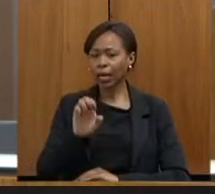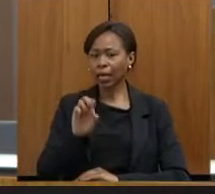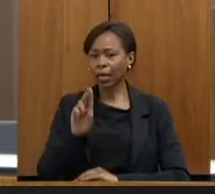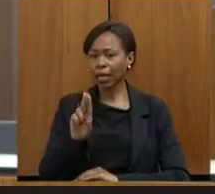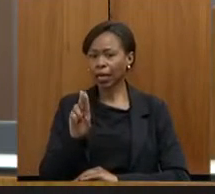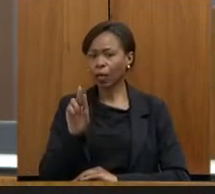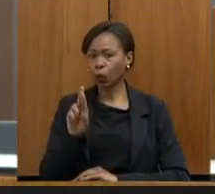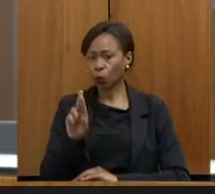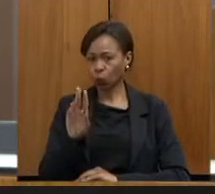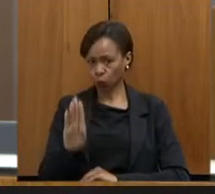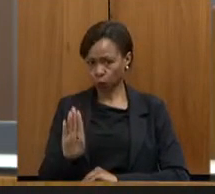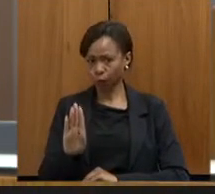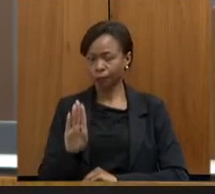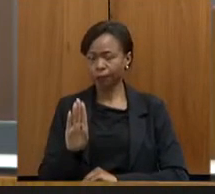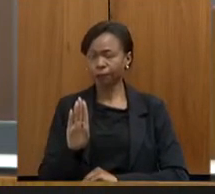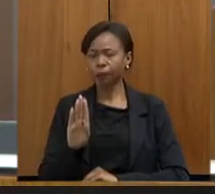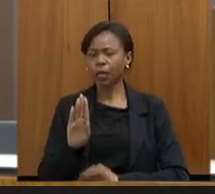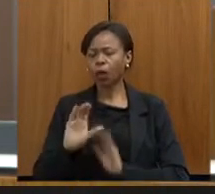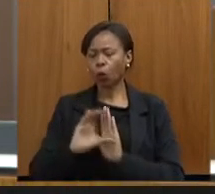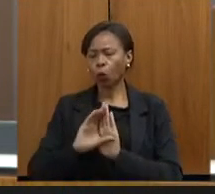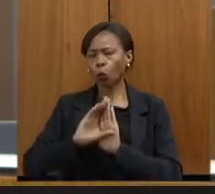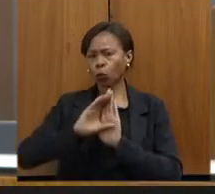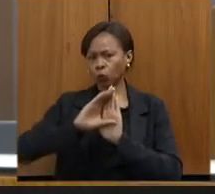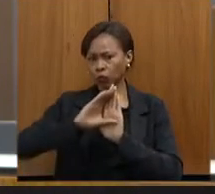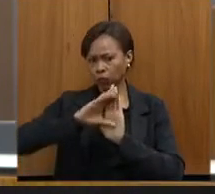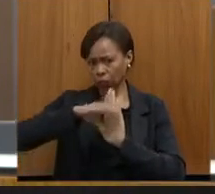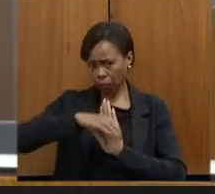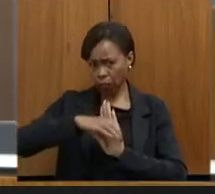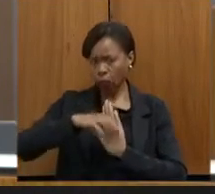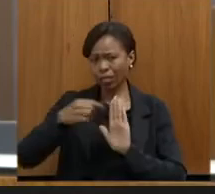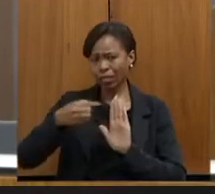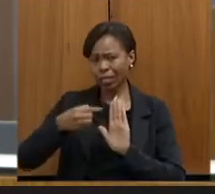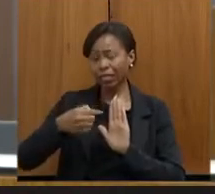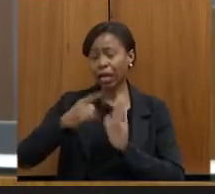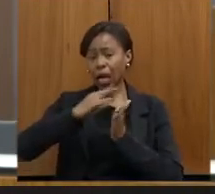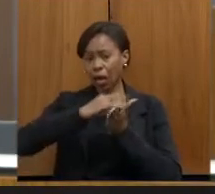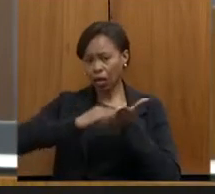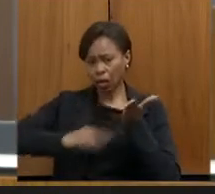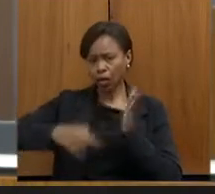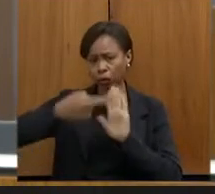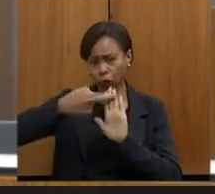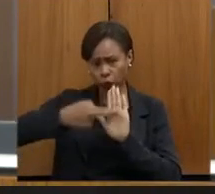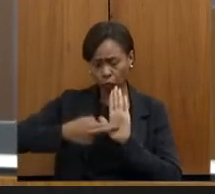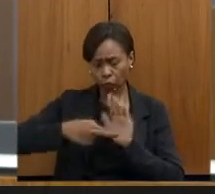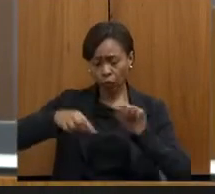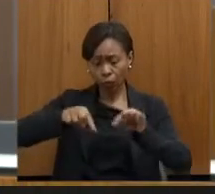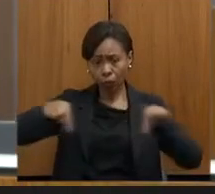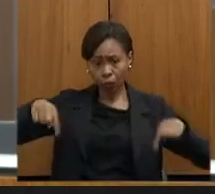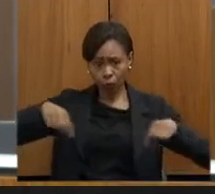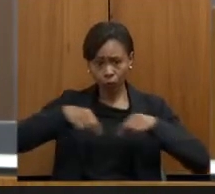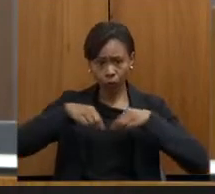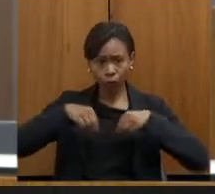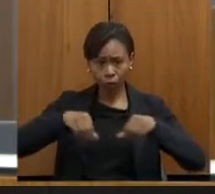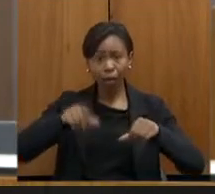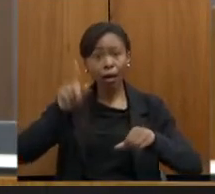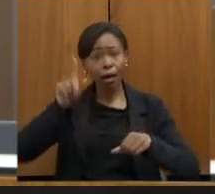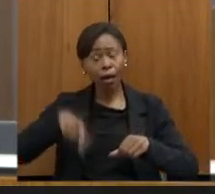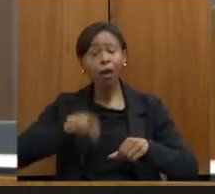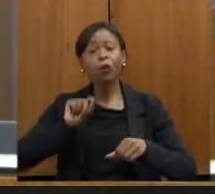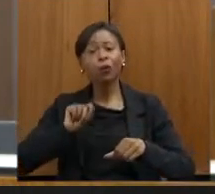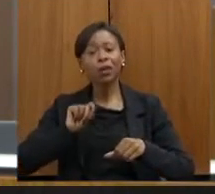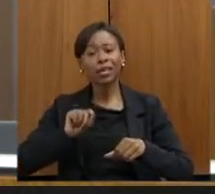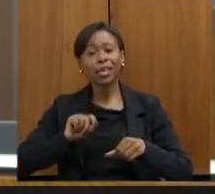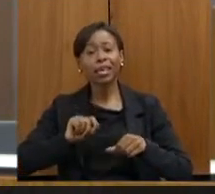conceito, a REUB, a lei, a regularização fundiária urbana, é um instrumento jurídico, social,